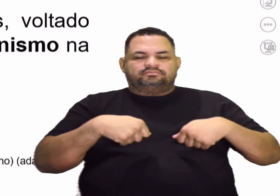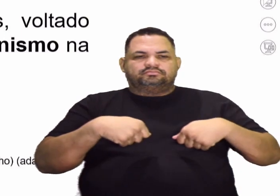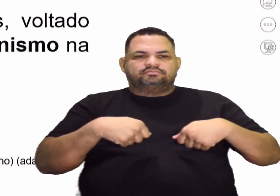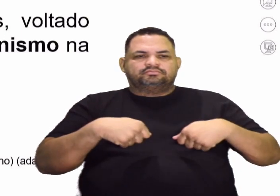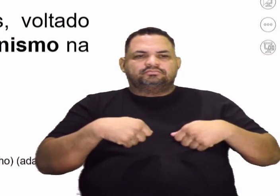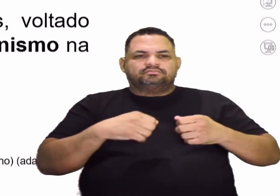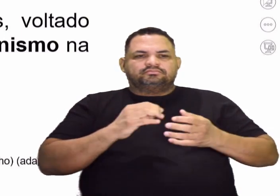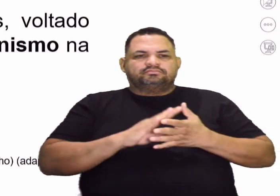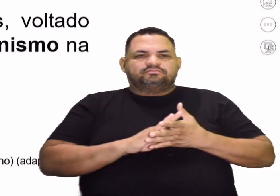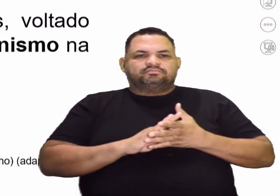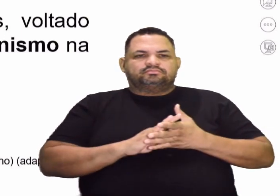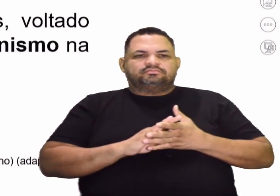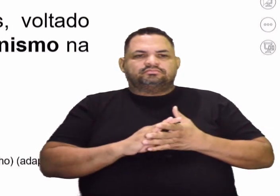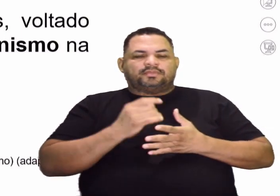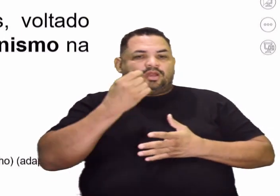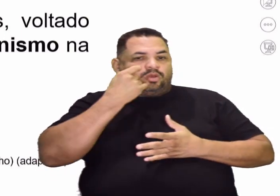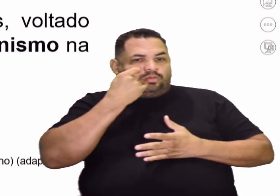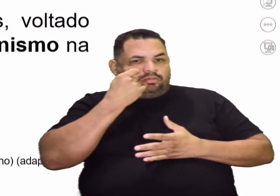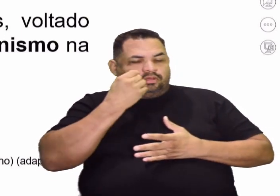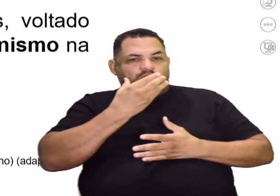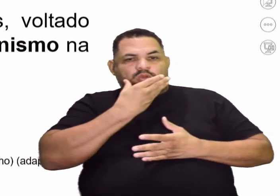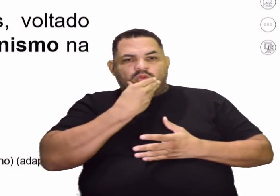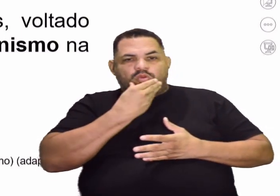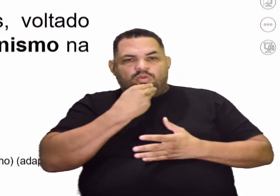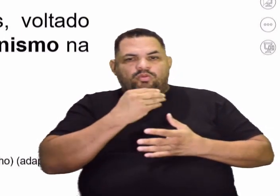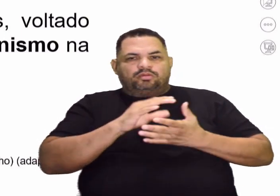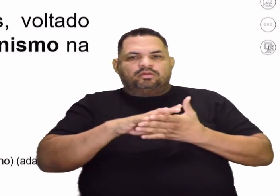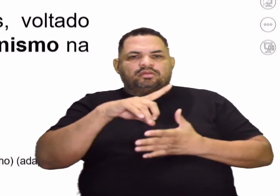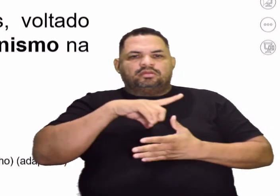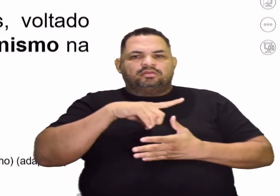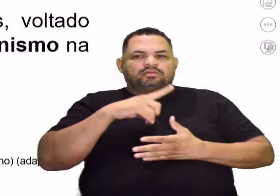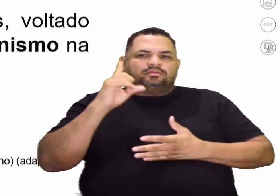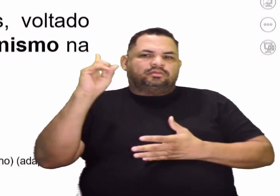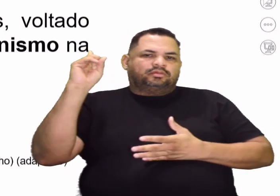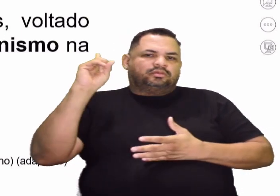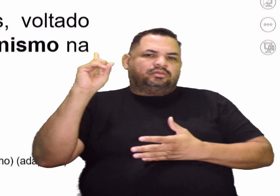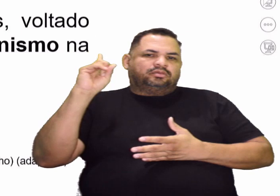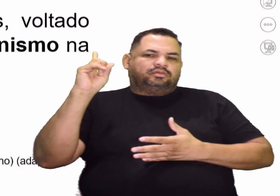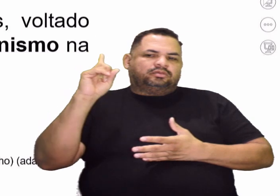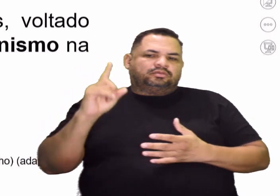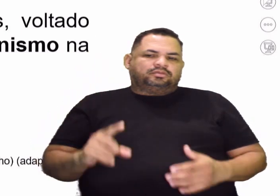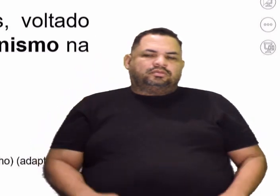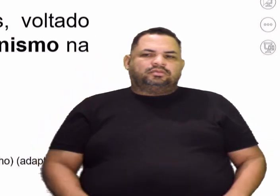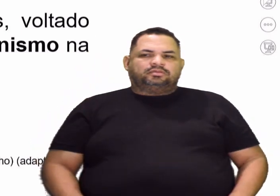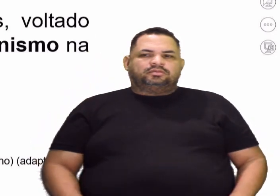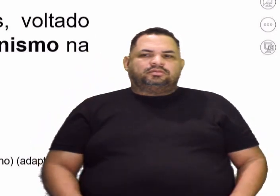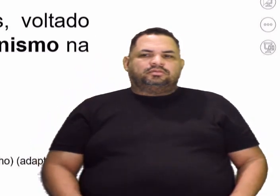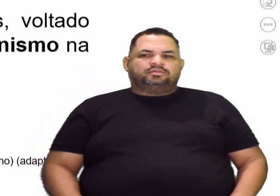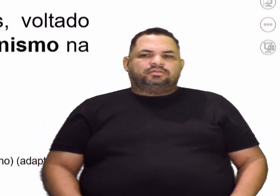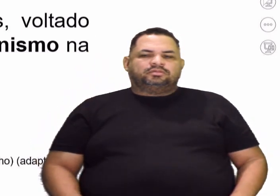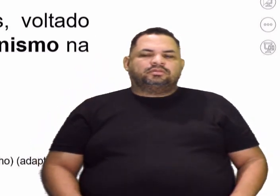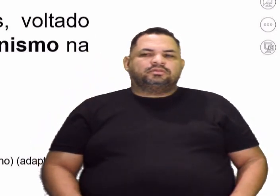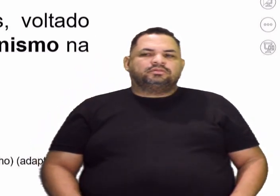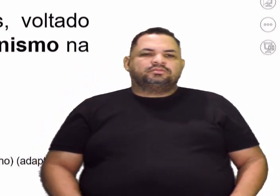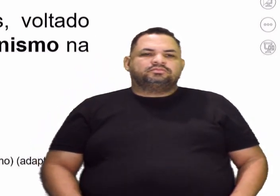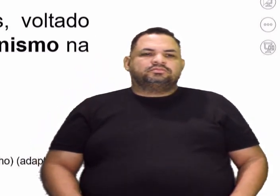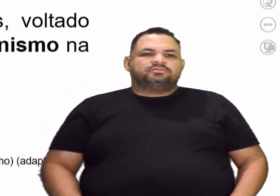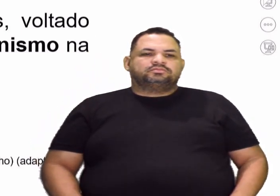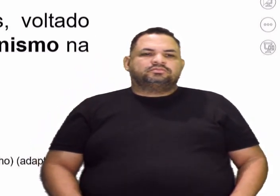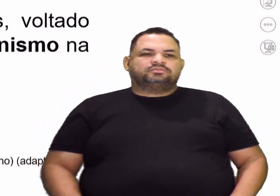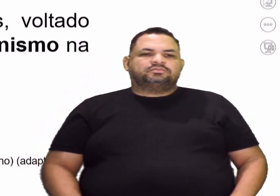Ó, para os humanistas, temos Erasmo de Roterdã, Thomas More,